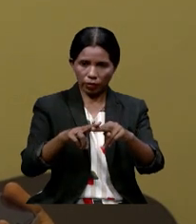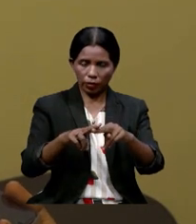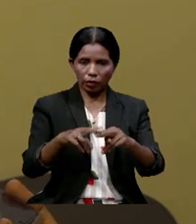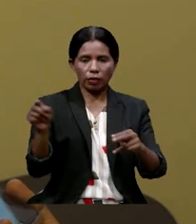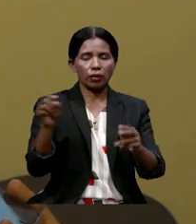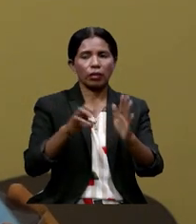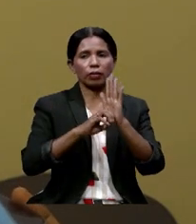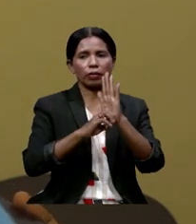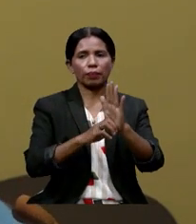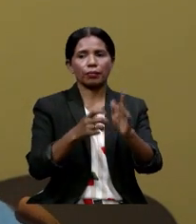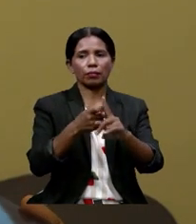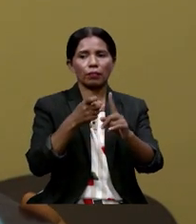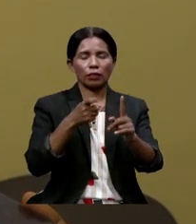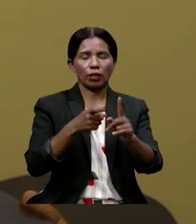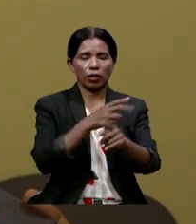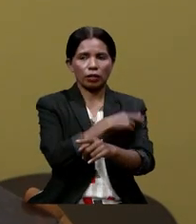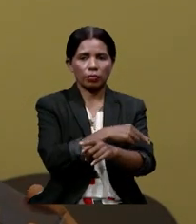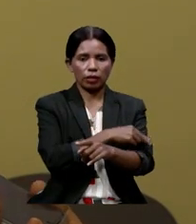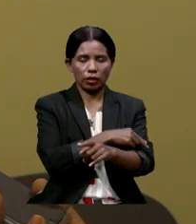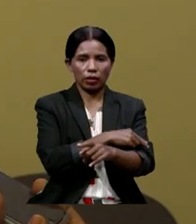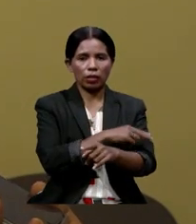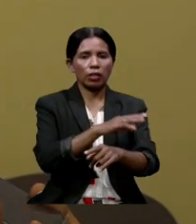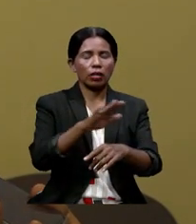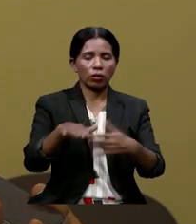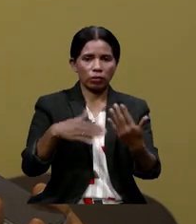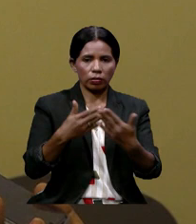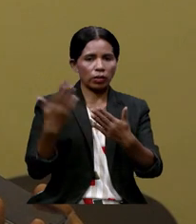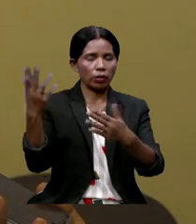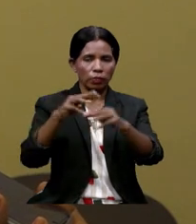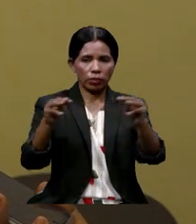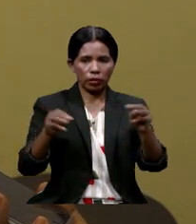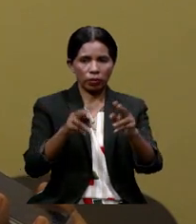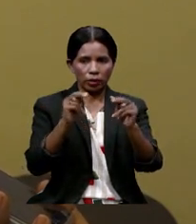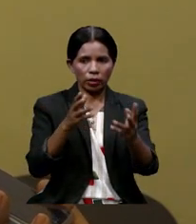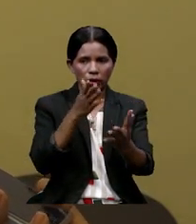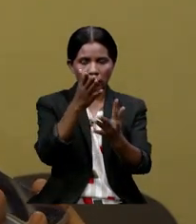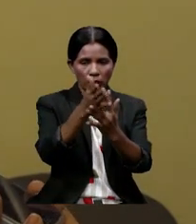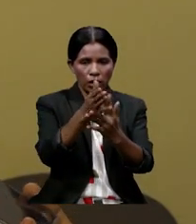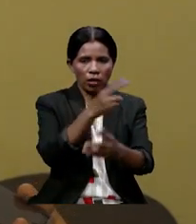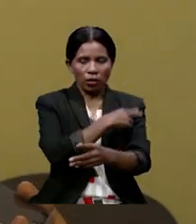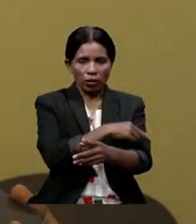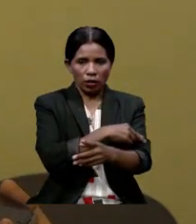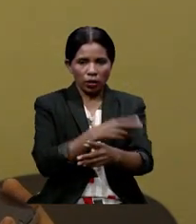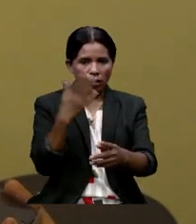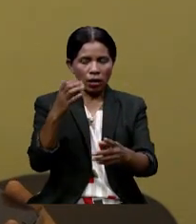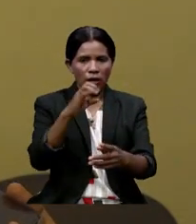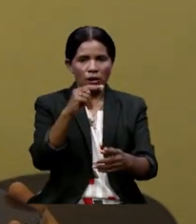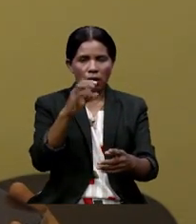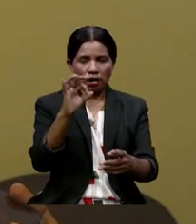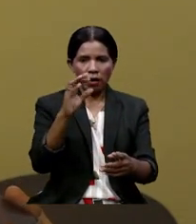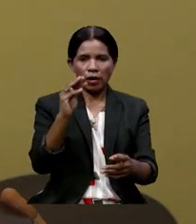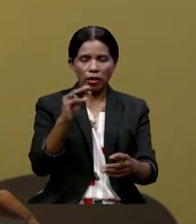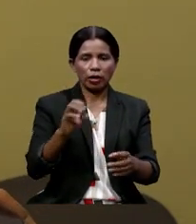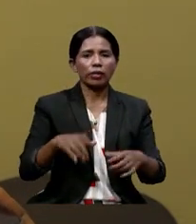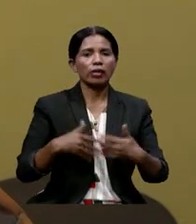exemplo, o si posto saúde, sendo saúde, nia precisa tu acesso a ten ka tak stock ha in FPM ne tira, stock hira